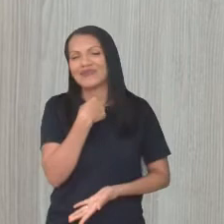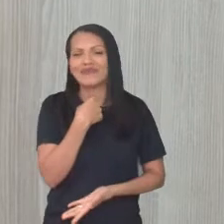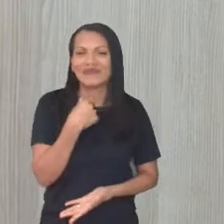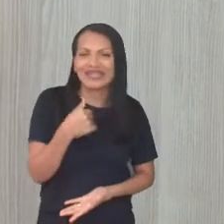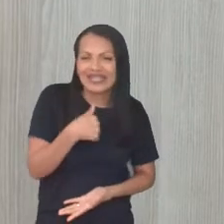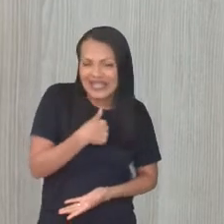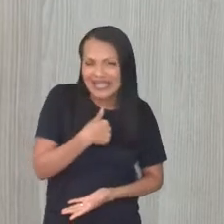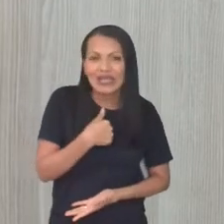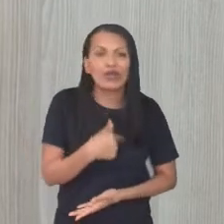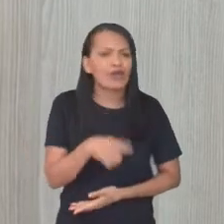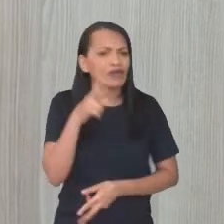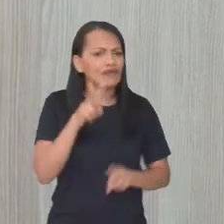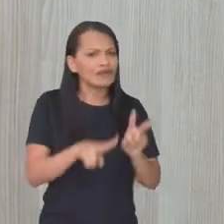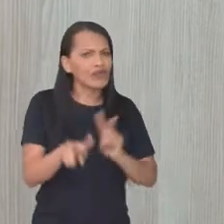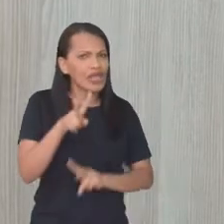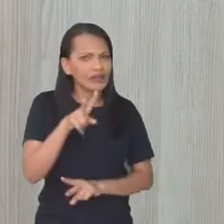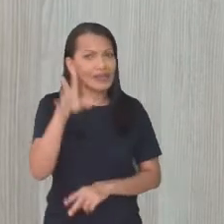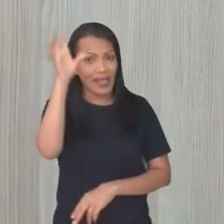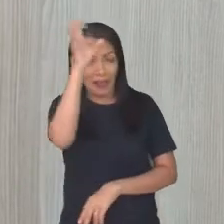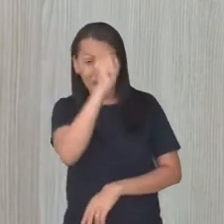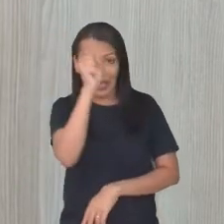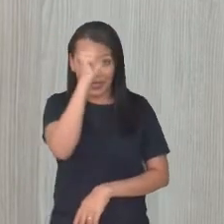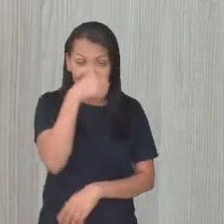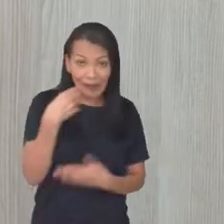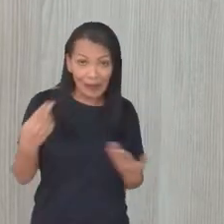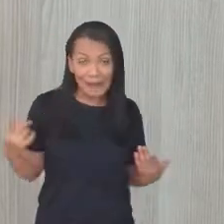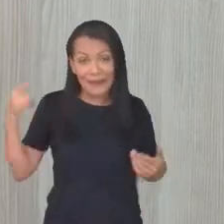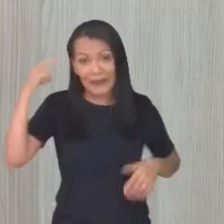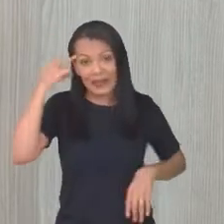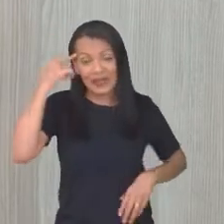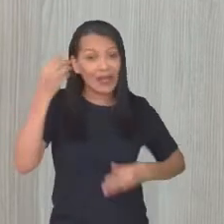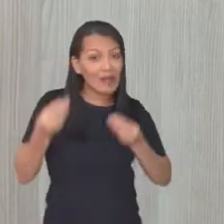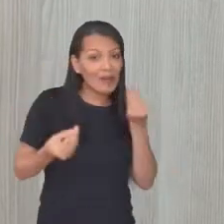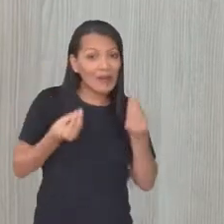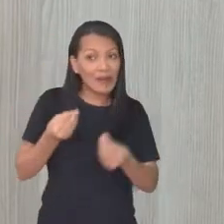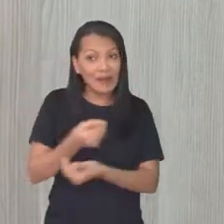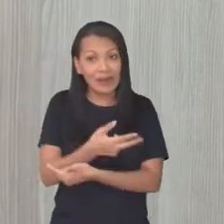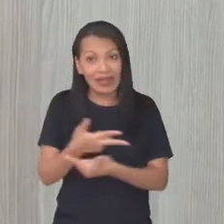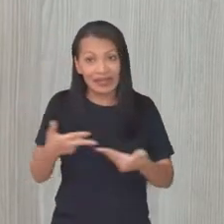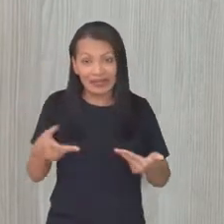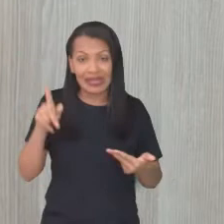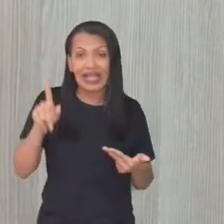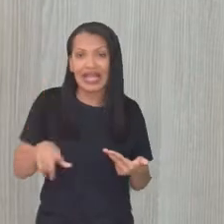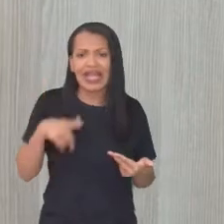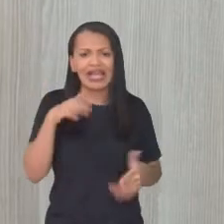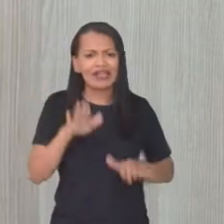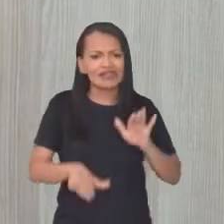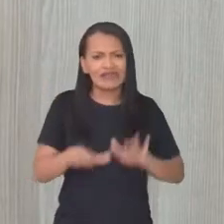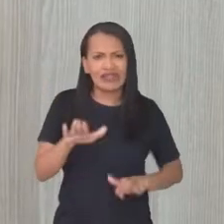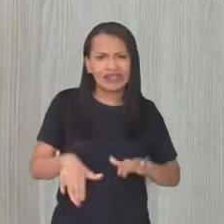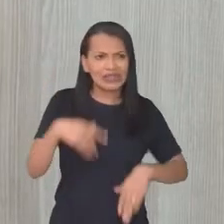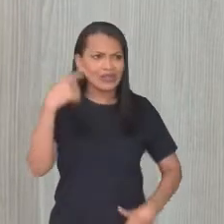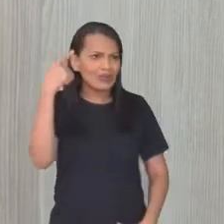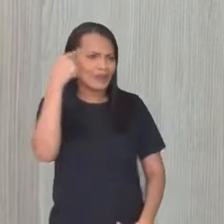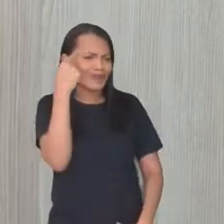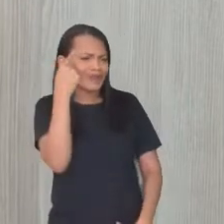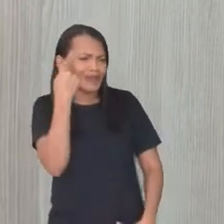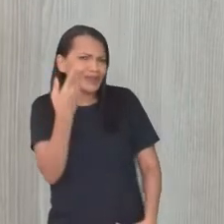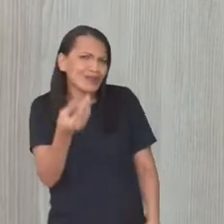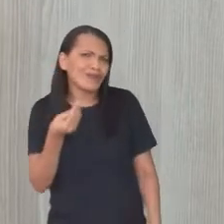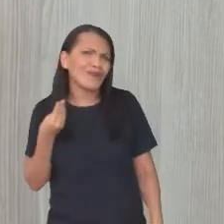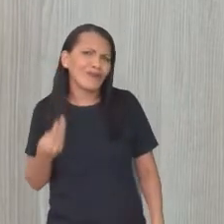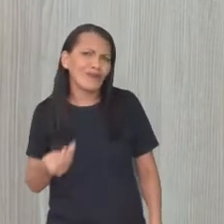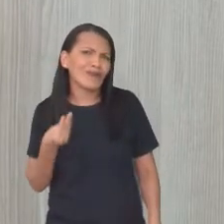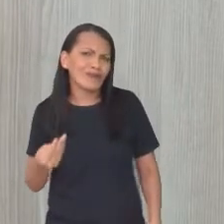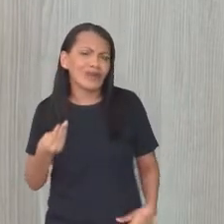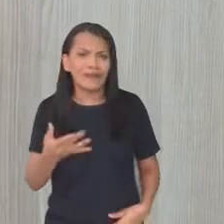eu estava aqui ouvindo e aprendendo muito, né? Pra gente pensar como as coisas... como às vezes a gente não pensa, né? Como